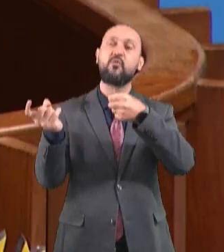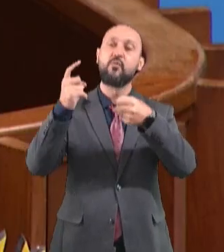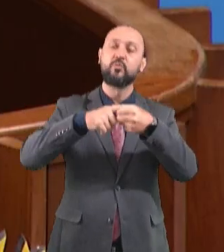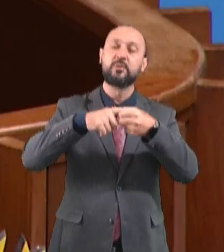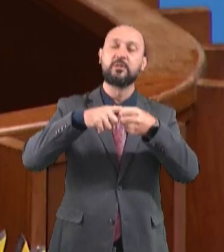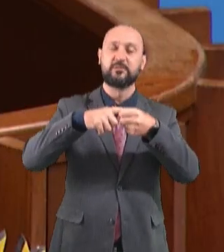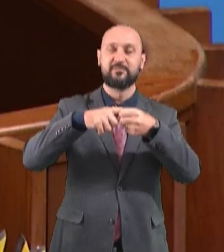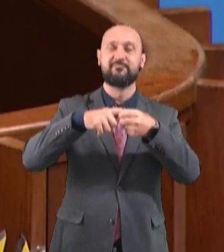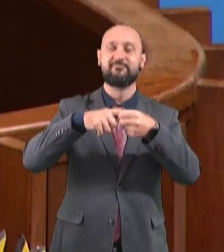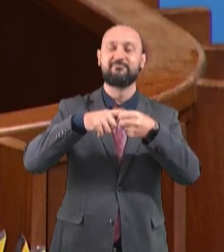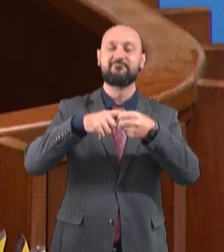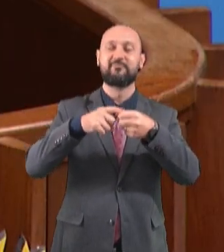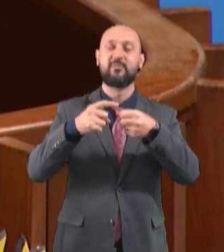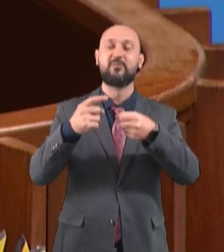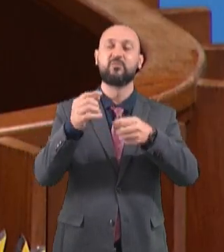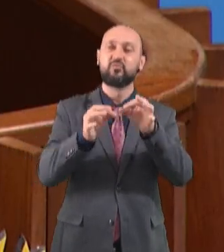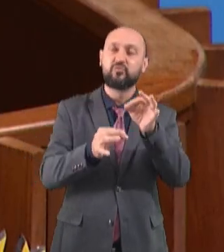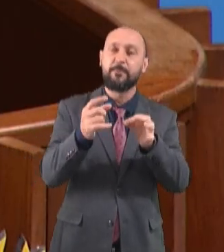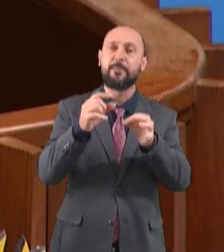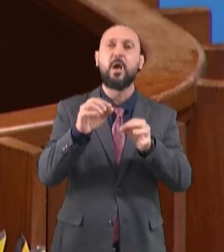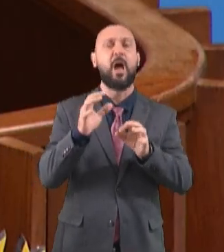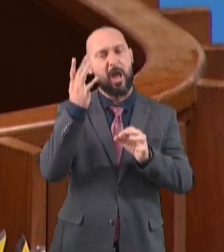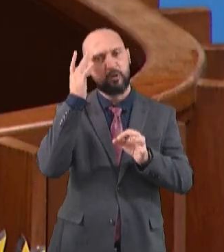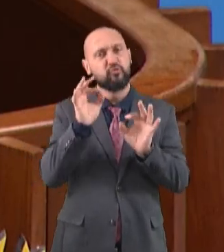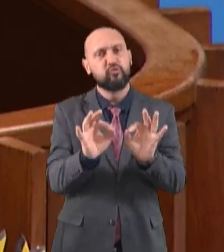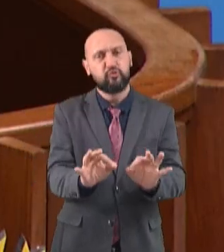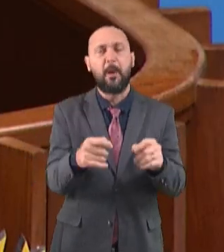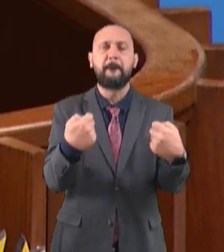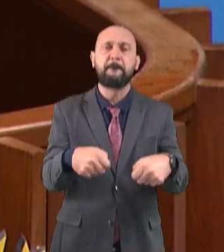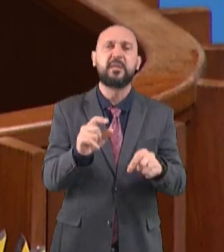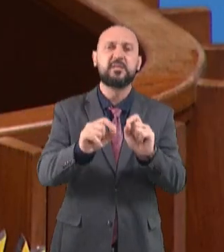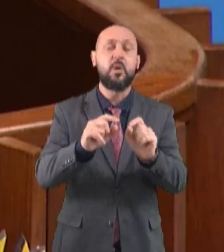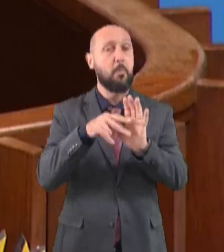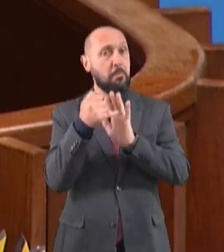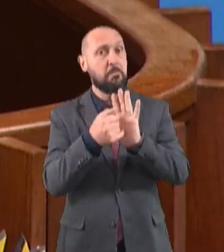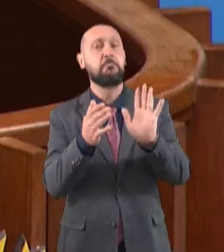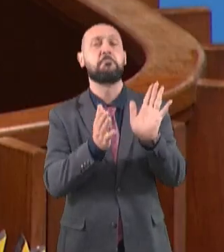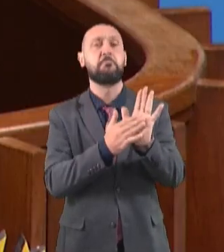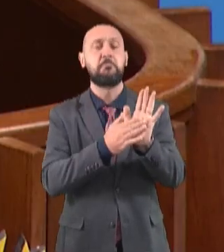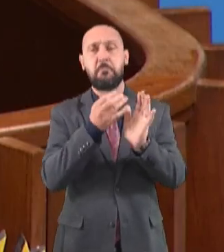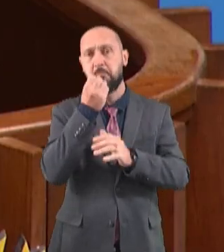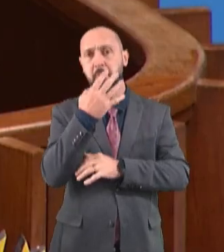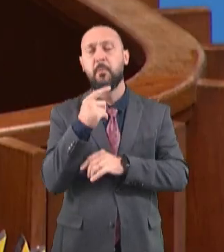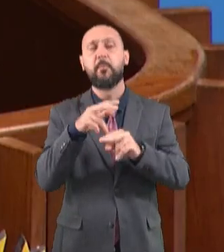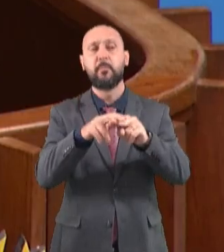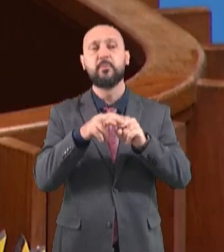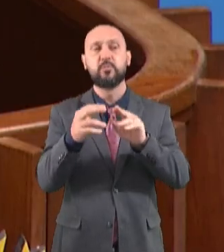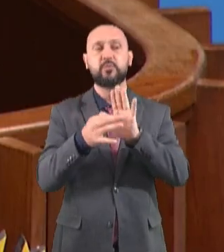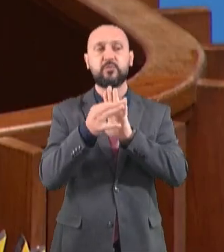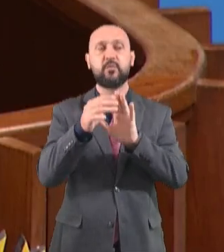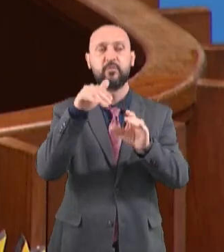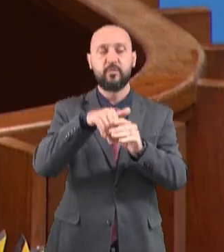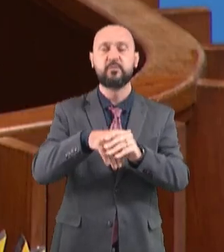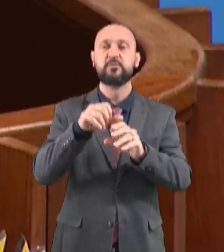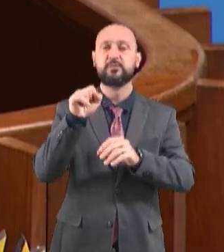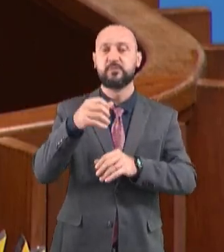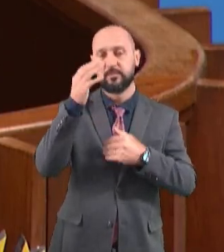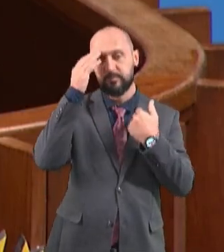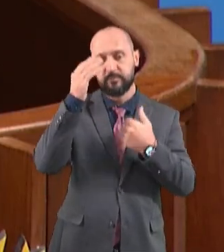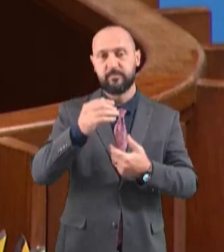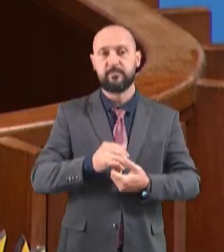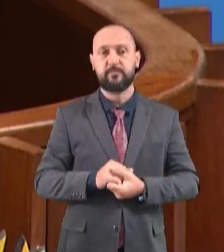é muito significativa. Então, justo, necessário, bom projeto. Por isso, recomendo o voto sim. Muito